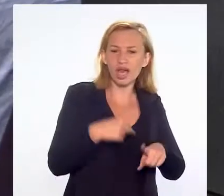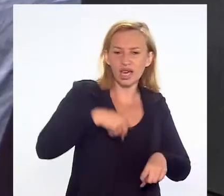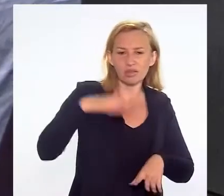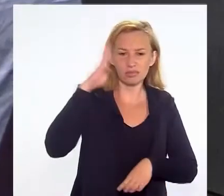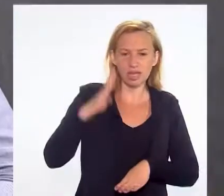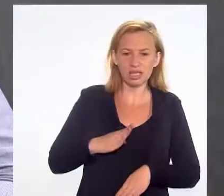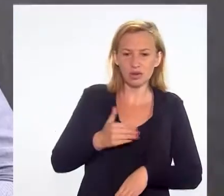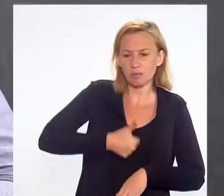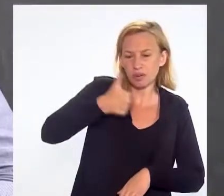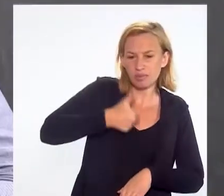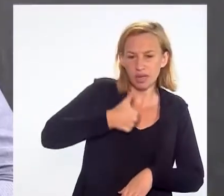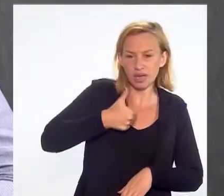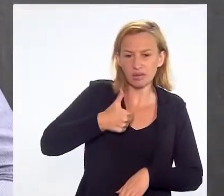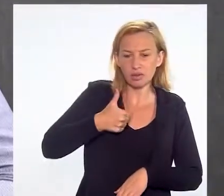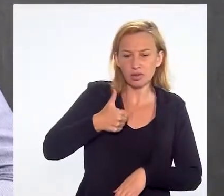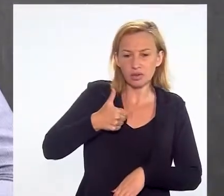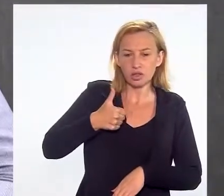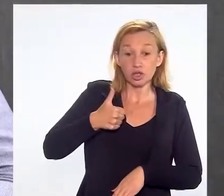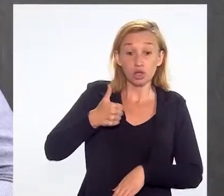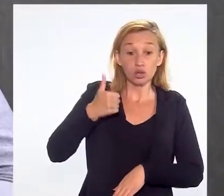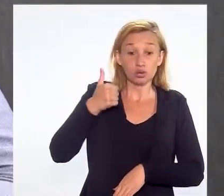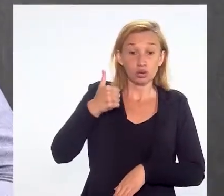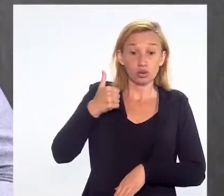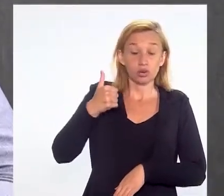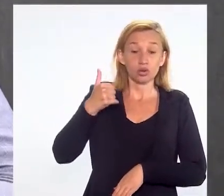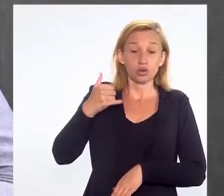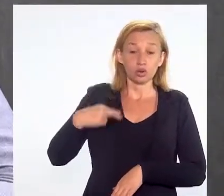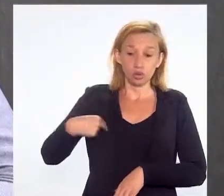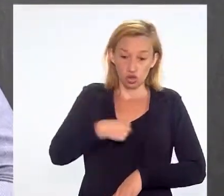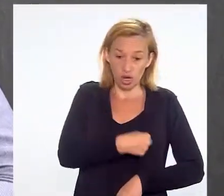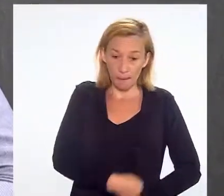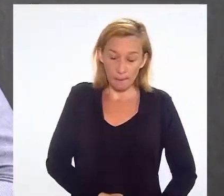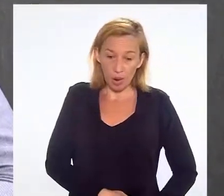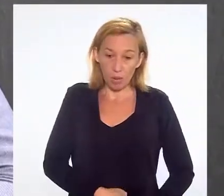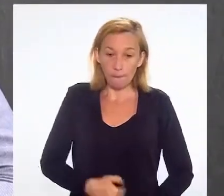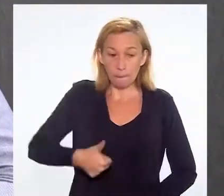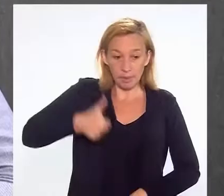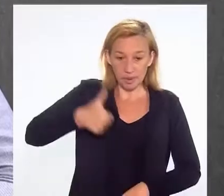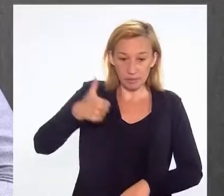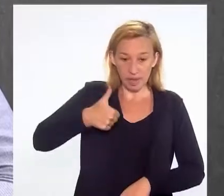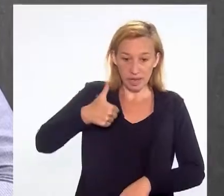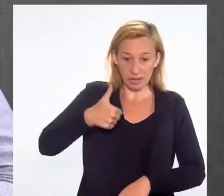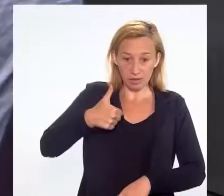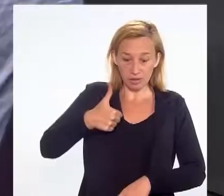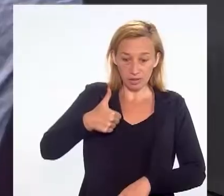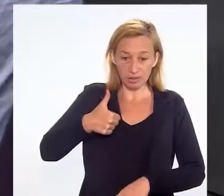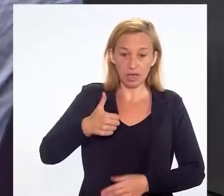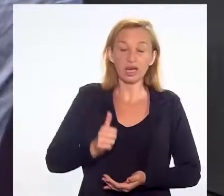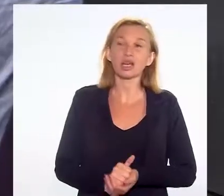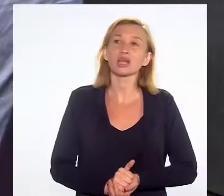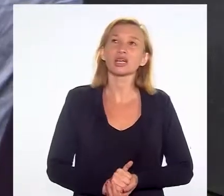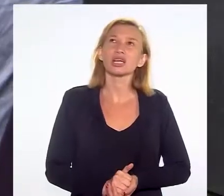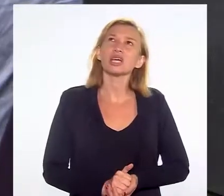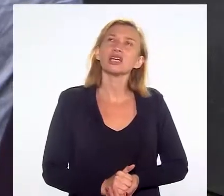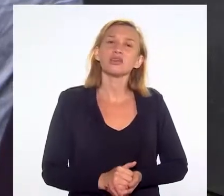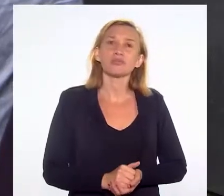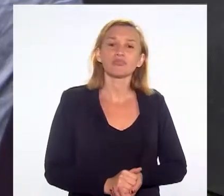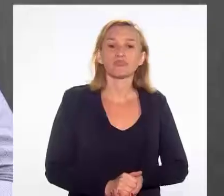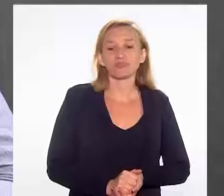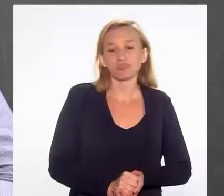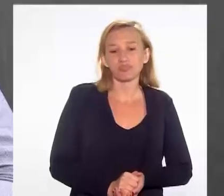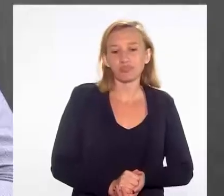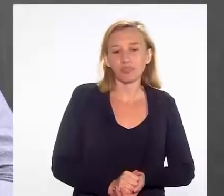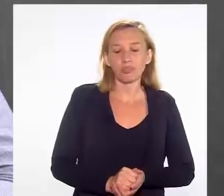Eu te pergunto isso porque a variante brasileira ela foi descoberta primeiro no Japão, né? O Japão foi o primeiro a diagnosticar Isso. essa variante brasileira.